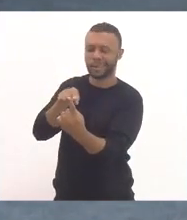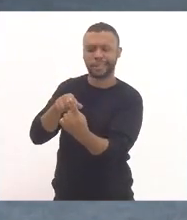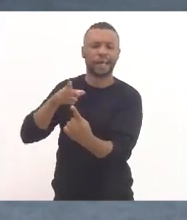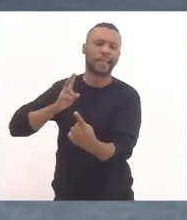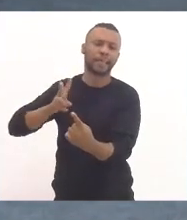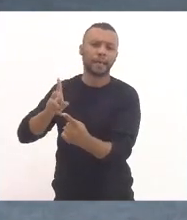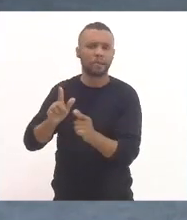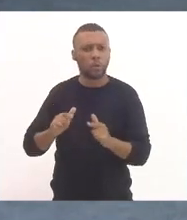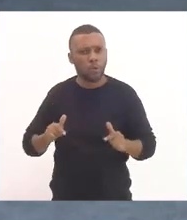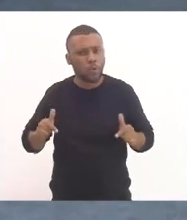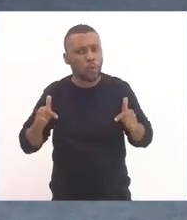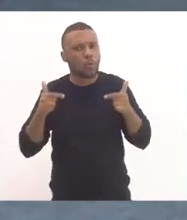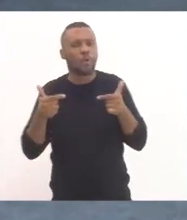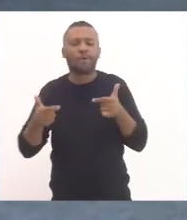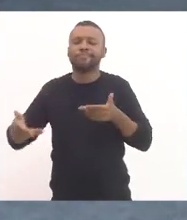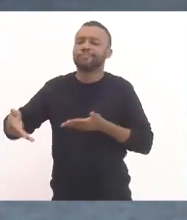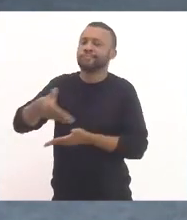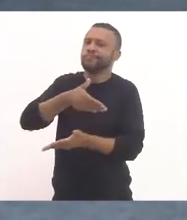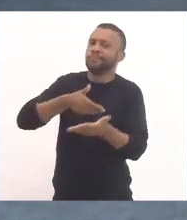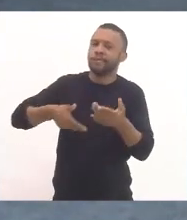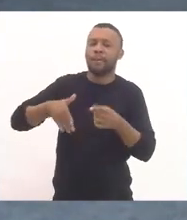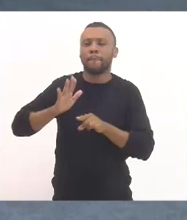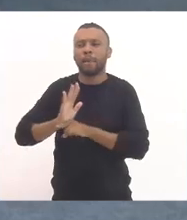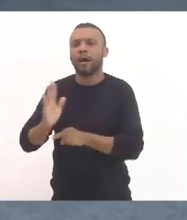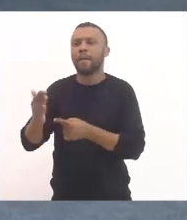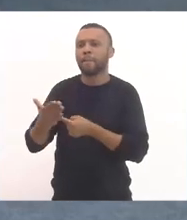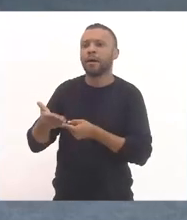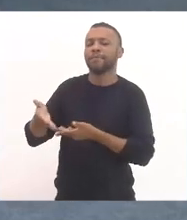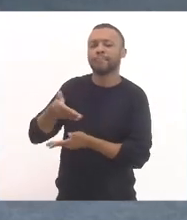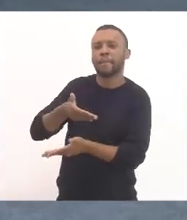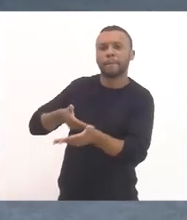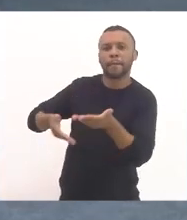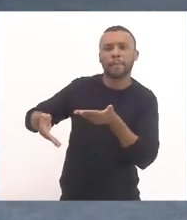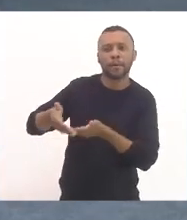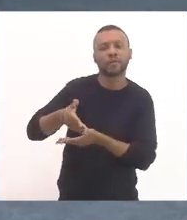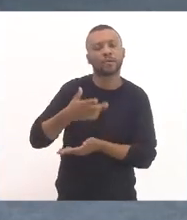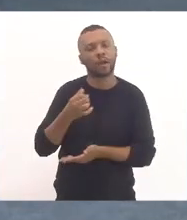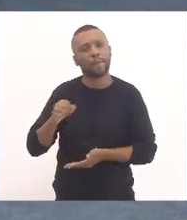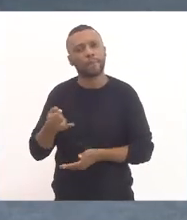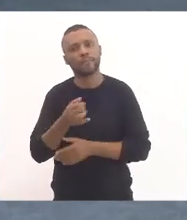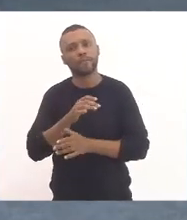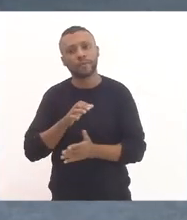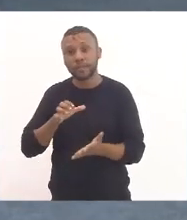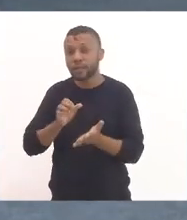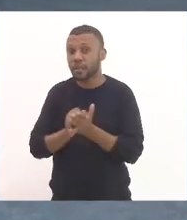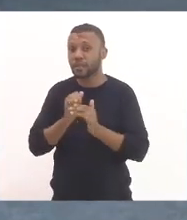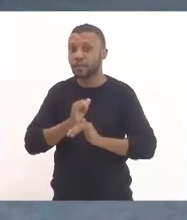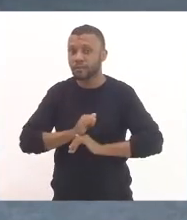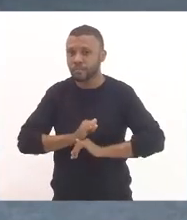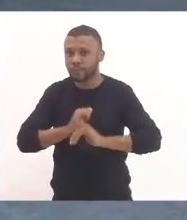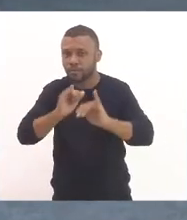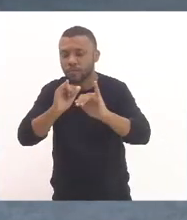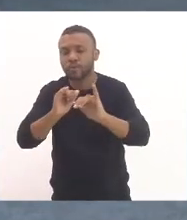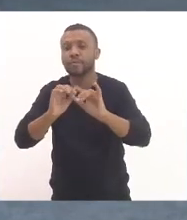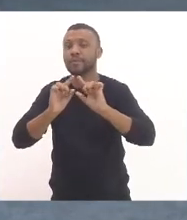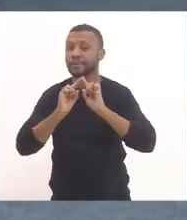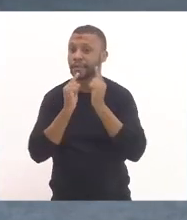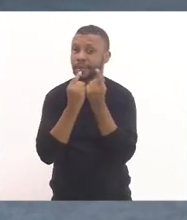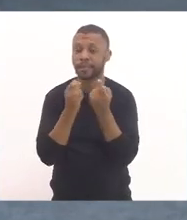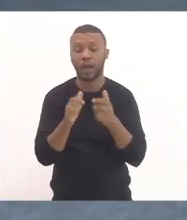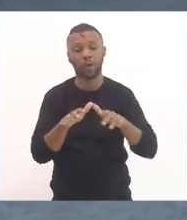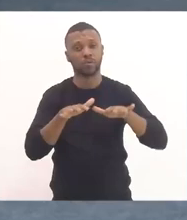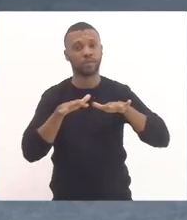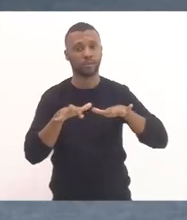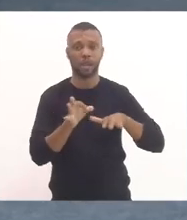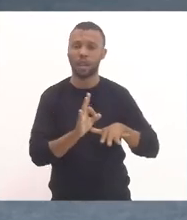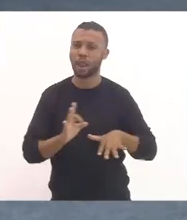presente em todos os gabinetes sempre colaborativo então fica aqui para que a gente registro nos anais não só dessa audiência né